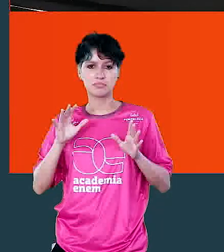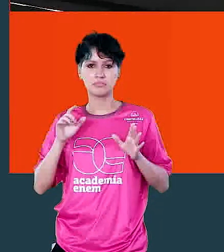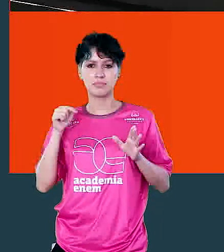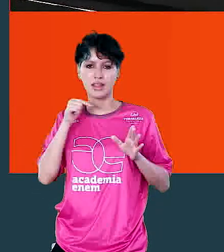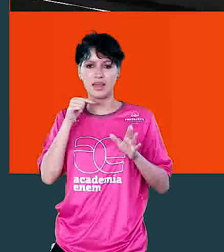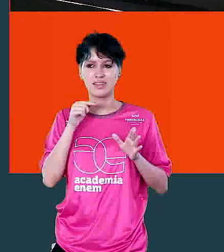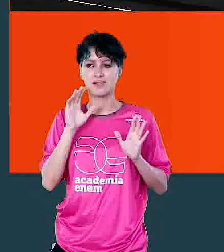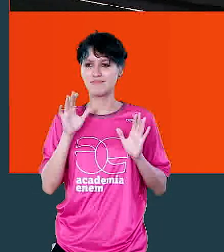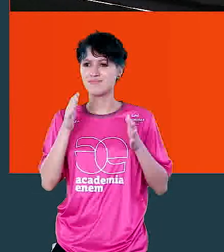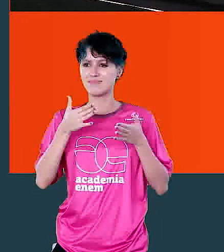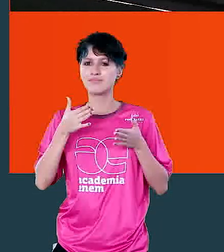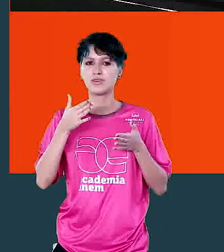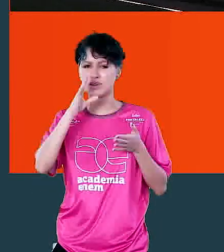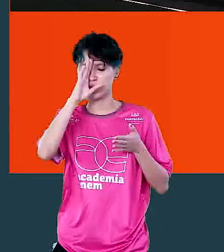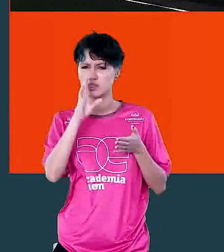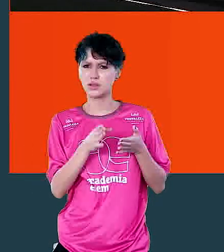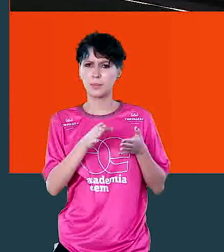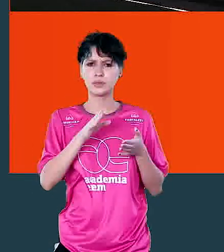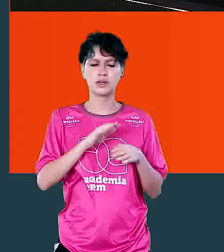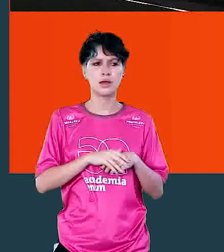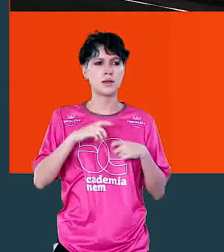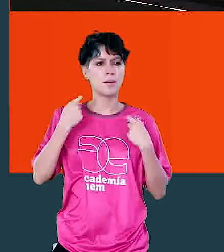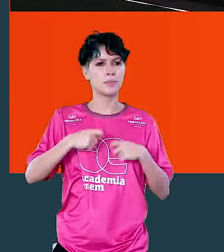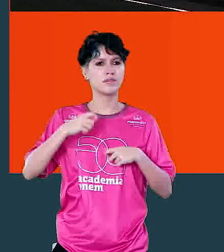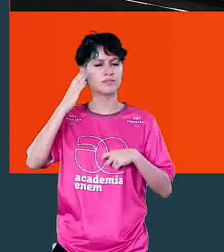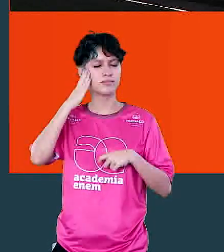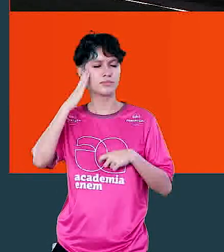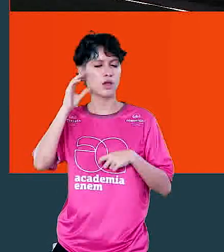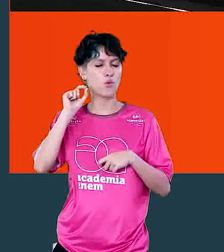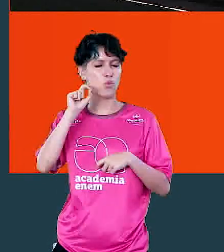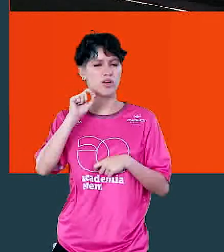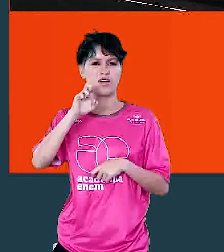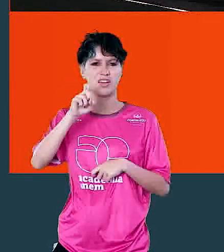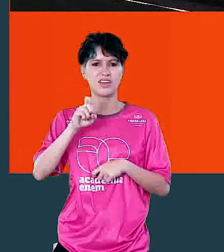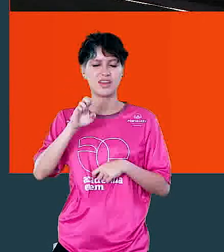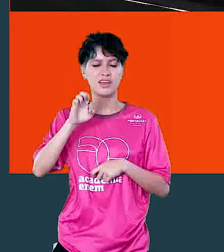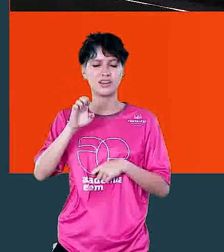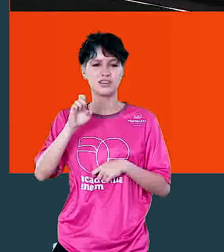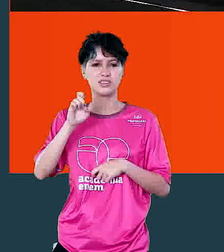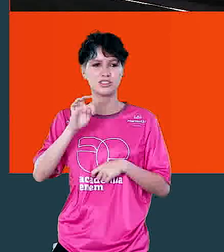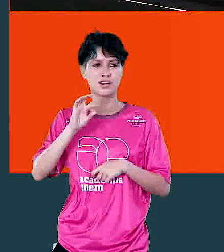né? Extração, eu tinha que saber que era extração. Mas aí se tu não soubesse, tu ia olhar